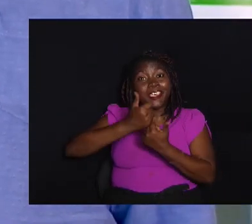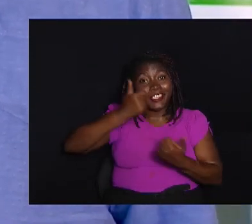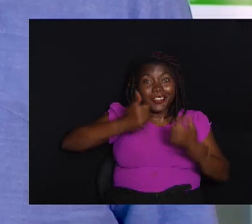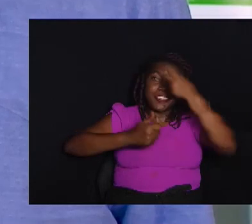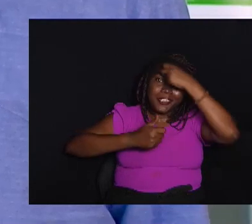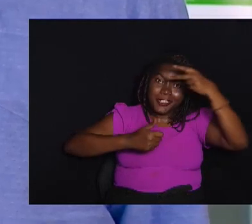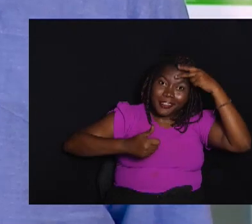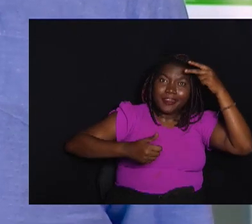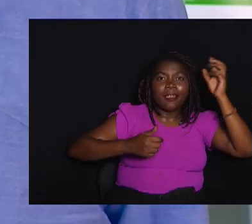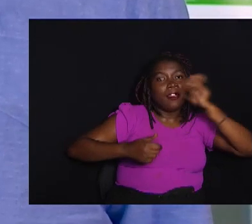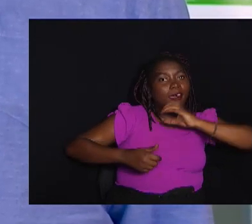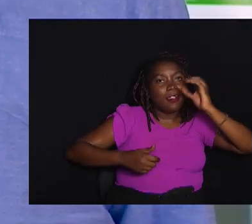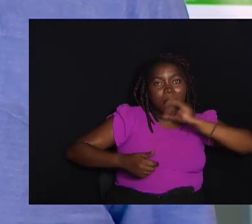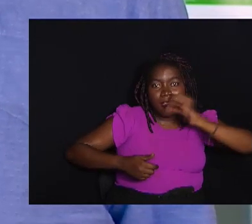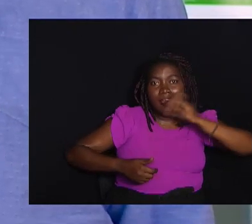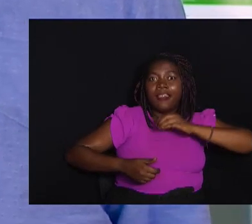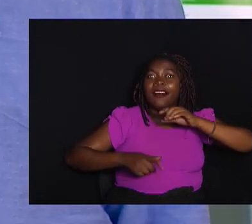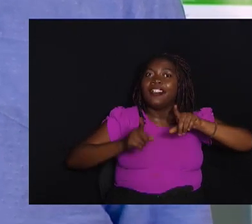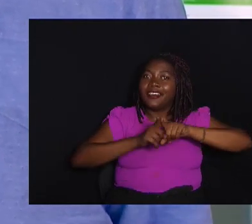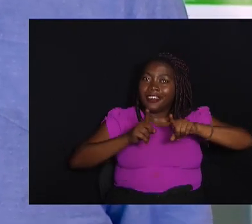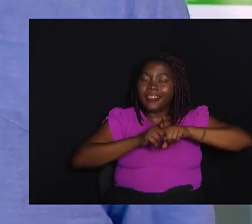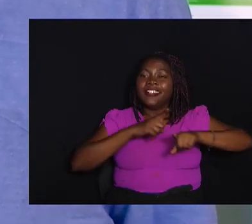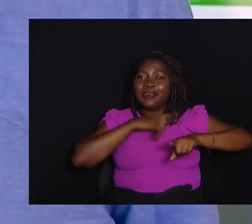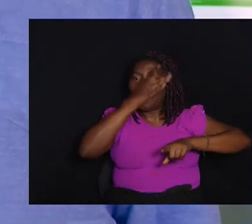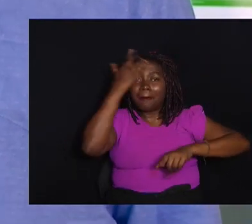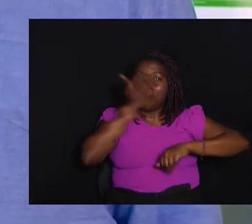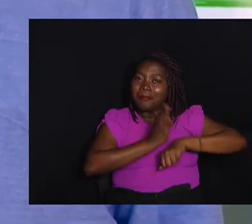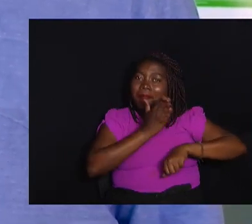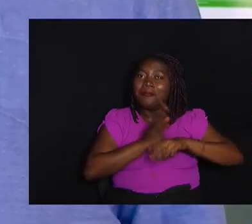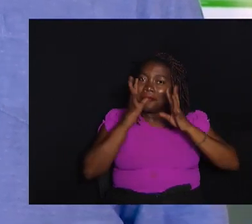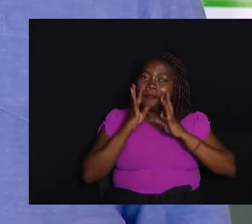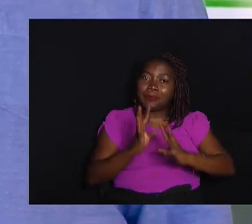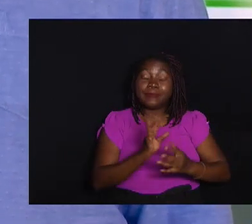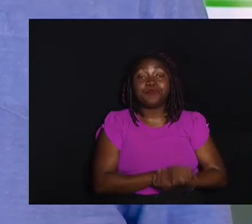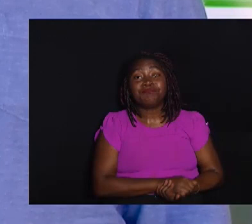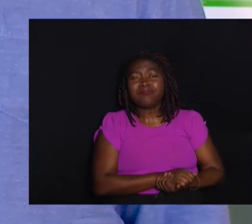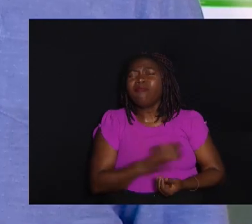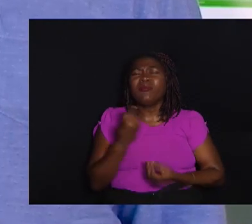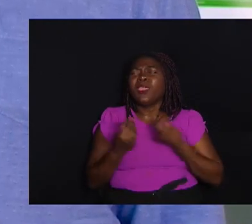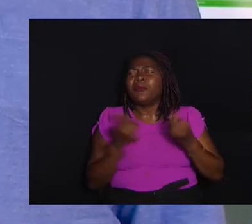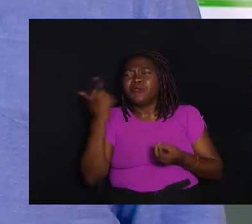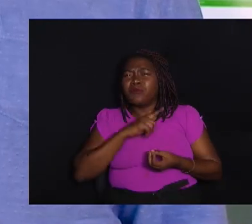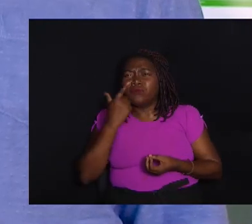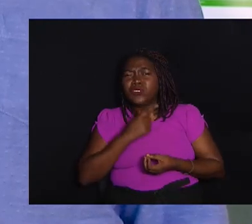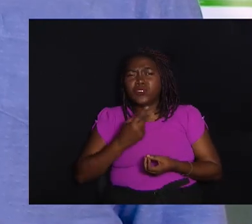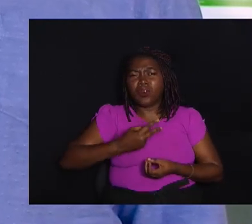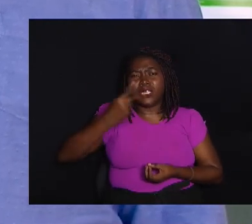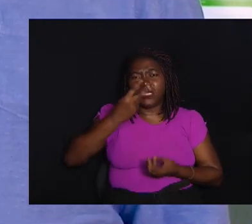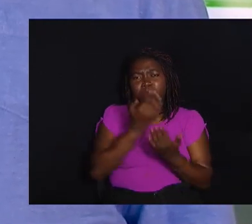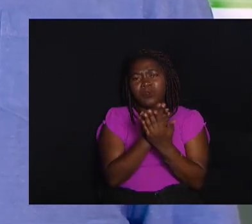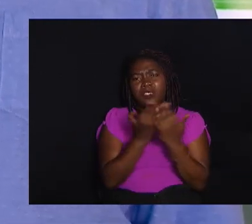os Agiliza, que também estão com pessoas preparadas para atender. Bom, como funciona a segunda via? Muita gente tem